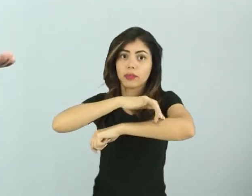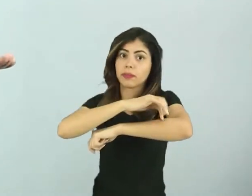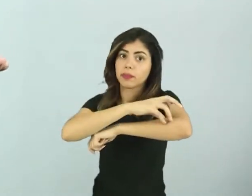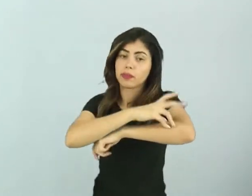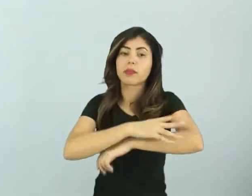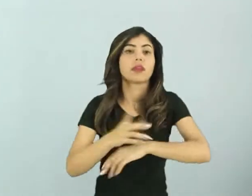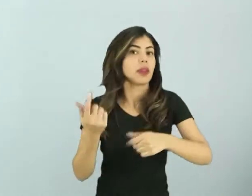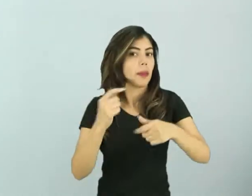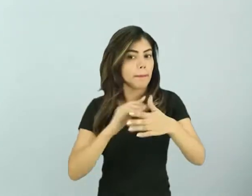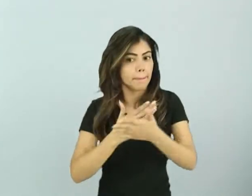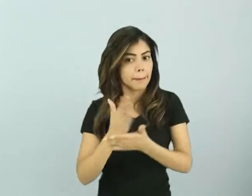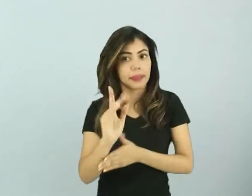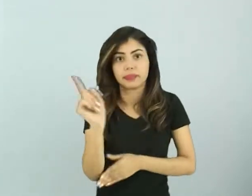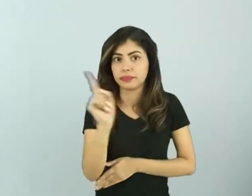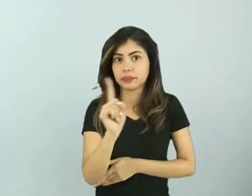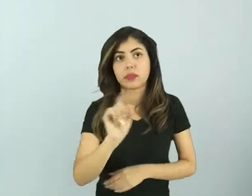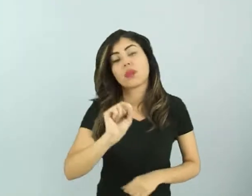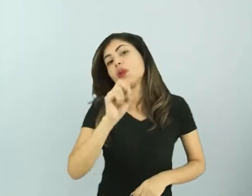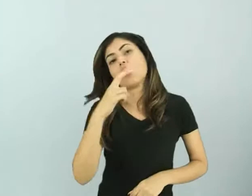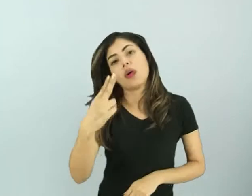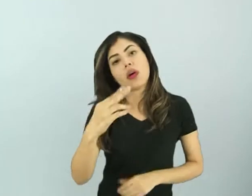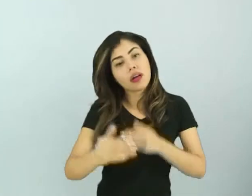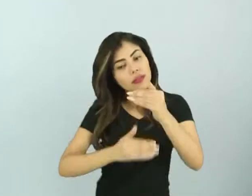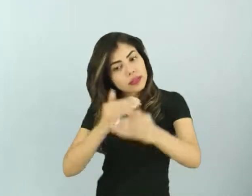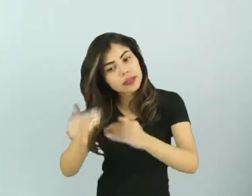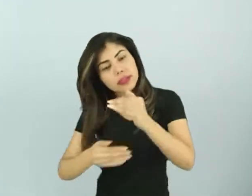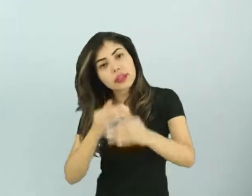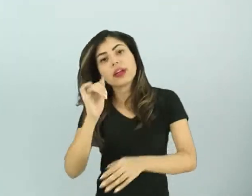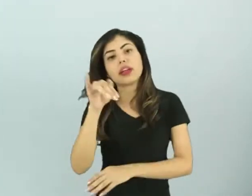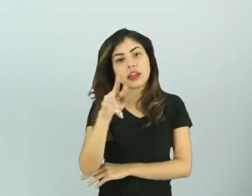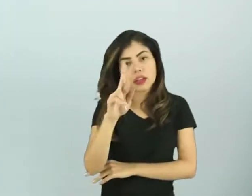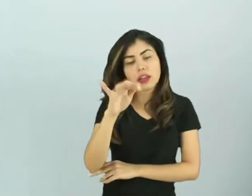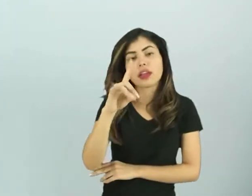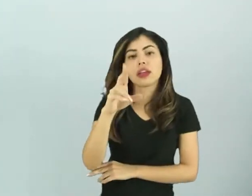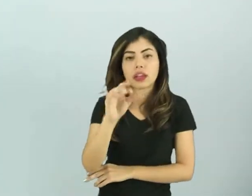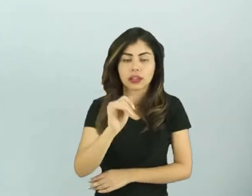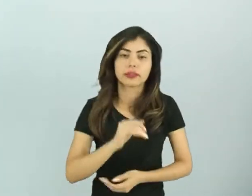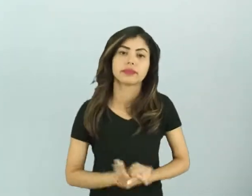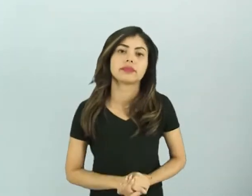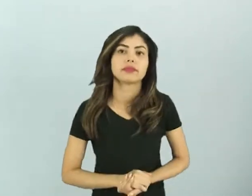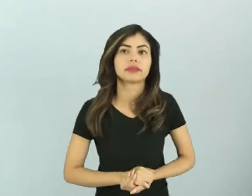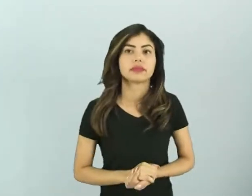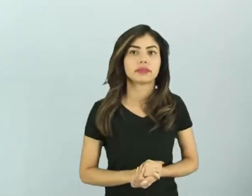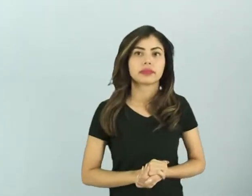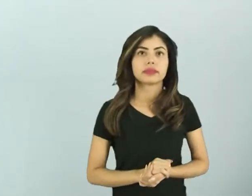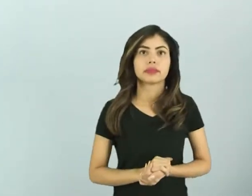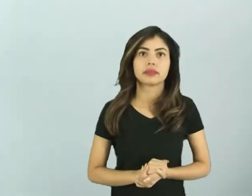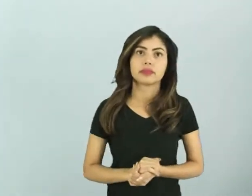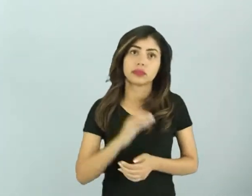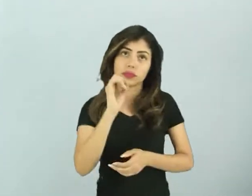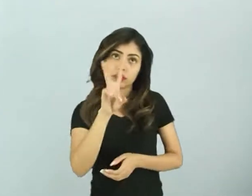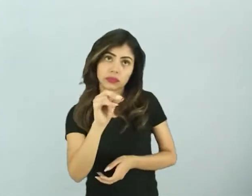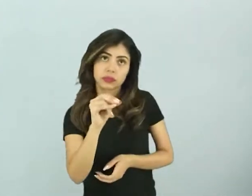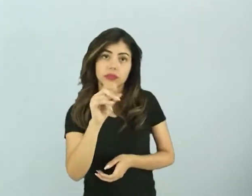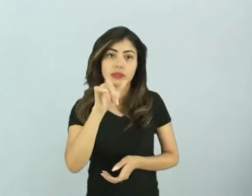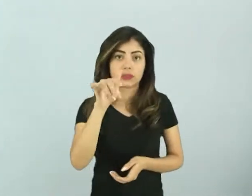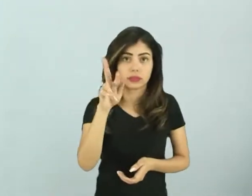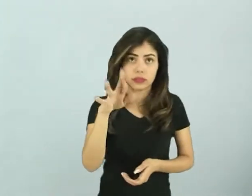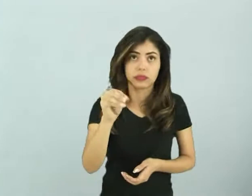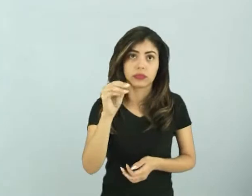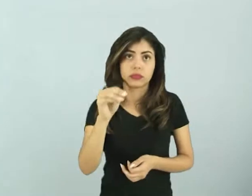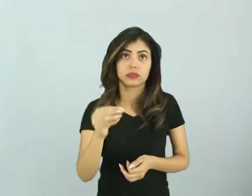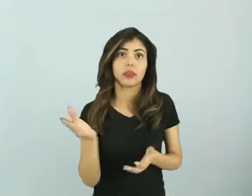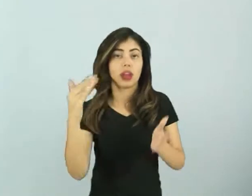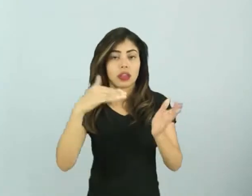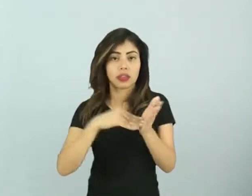por metamorfose, ou pode ser o desenvolvimento indireto, que era o que eu estava comentando com vocês, né? Tem a fase de ovo, de larva, de